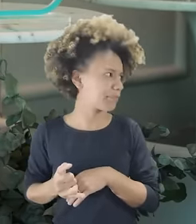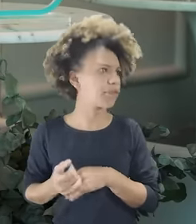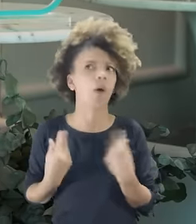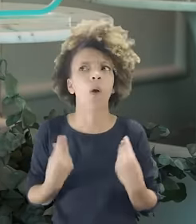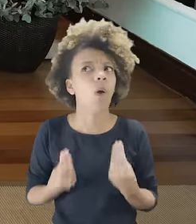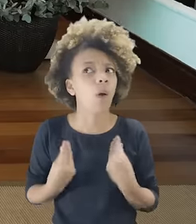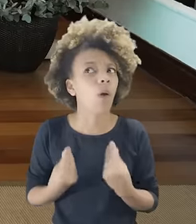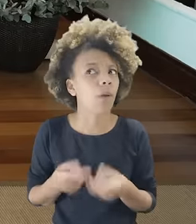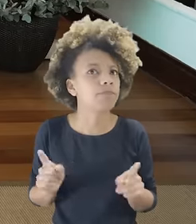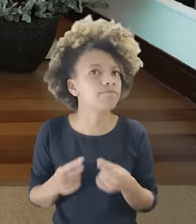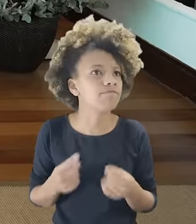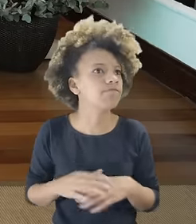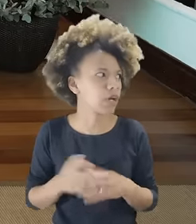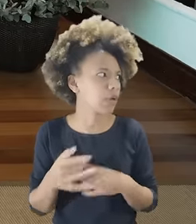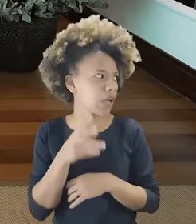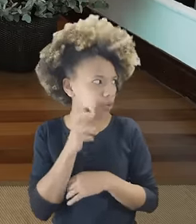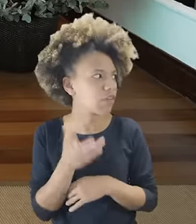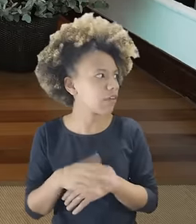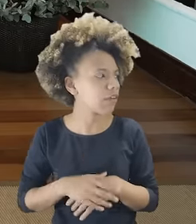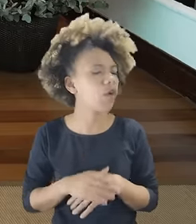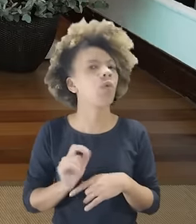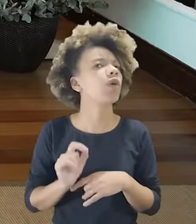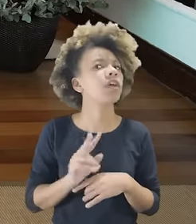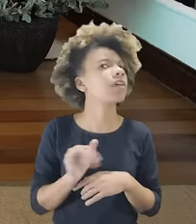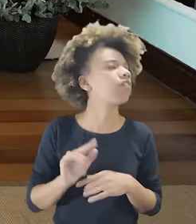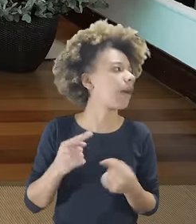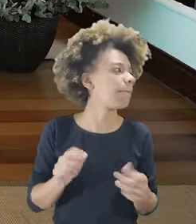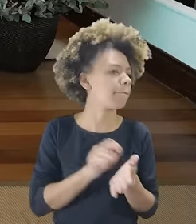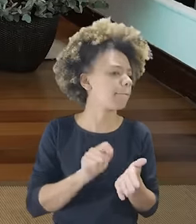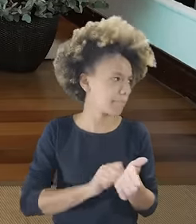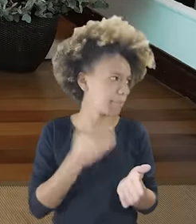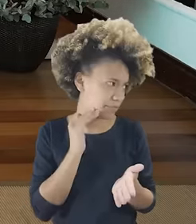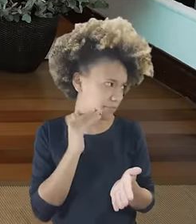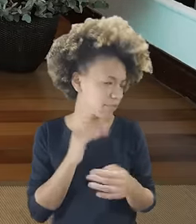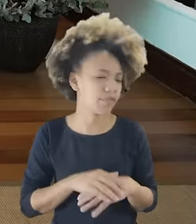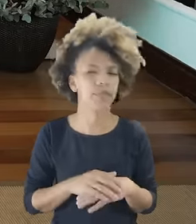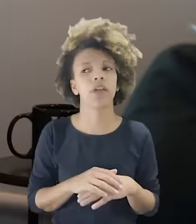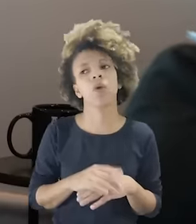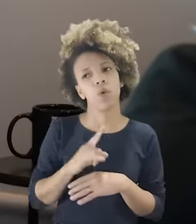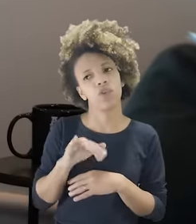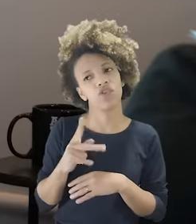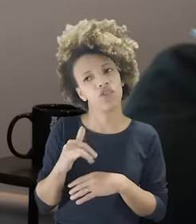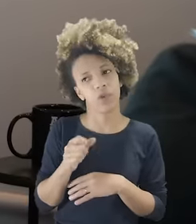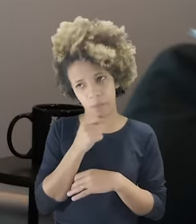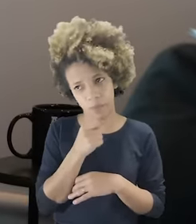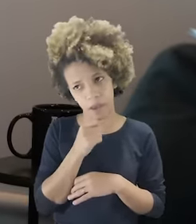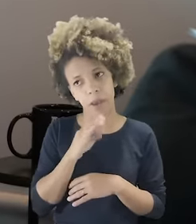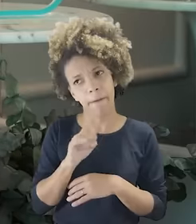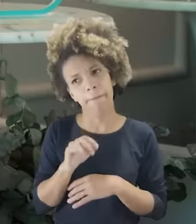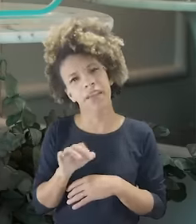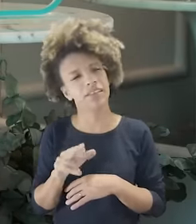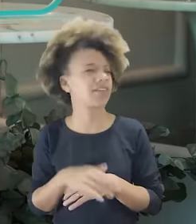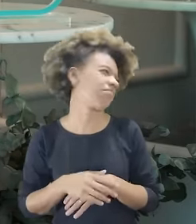como é que vai ser esse CD eu quero ouvir o que que vai vir de coisa entendeu que eu quero dizer eu acho que o dinheiro preto dando entrevista no